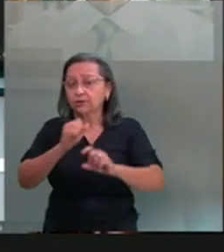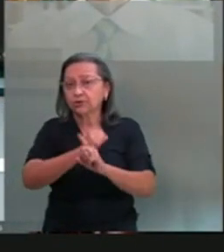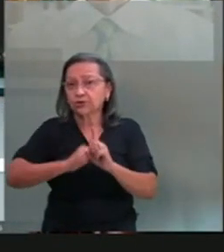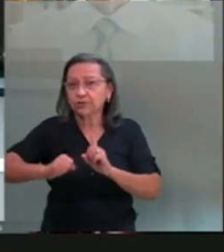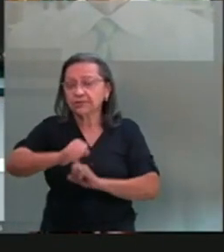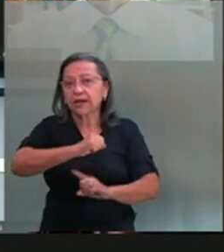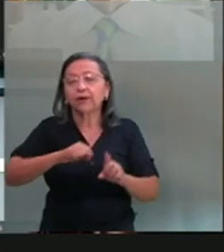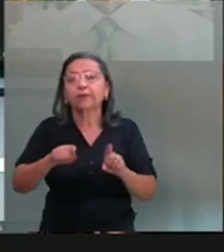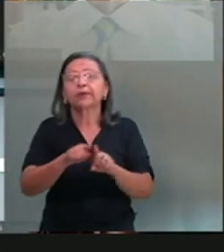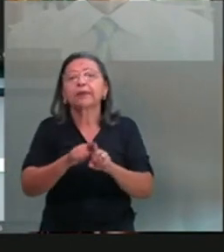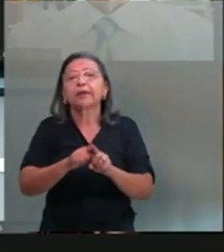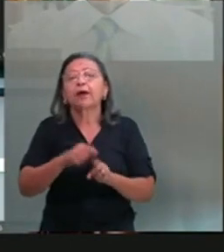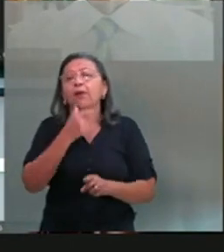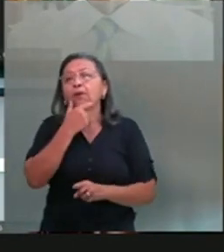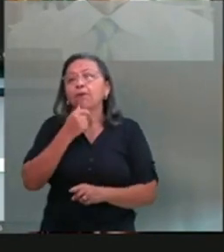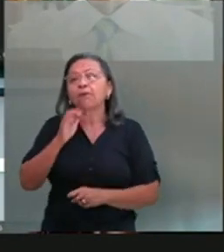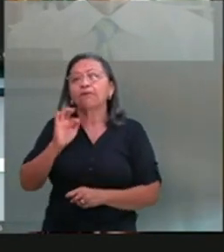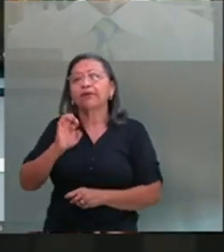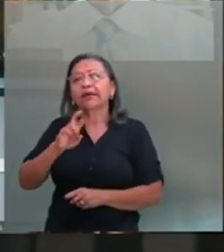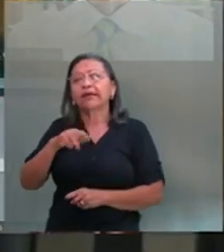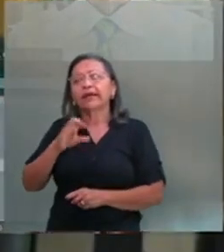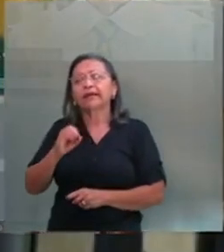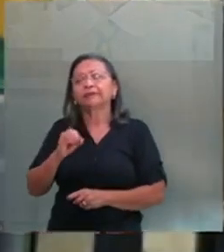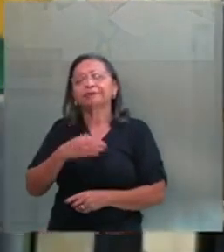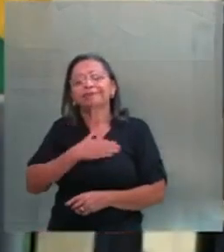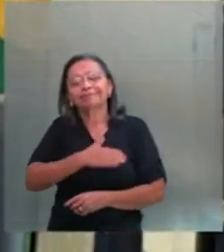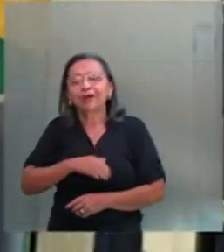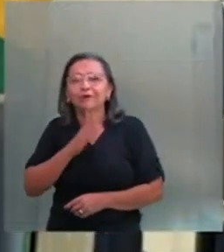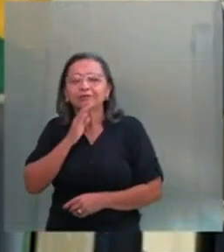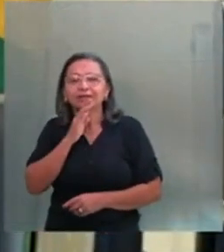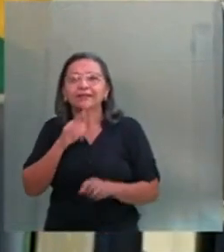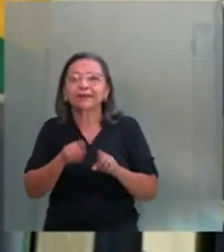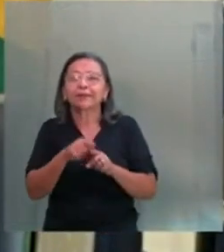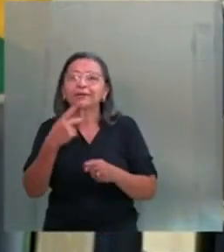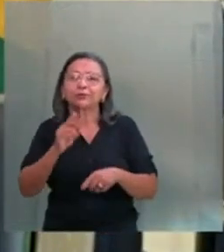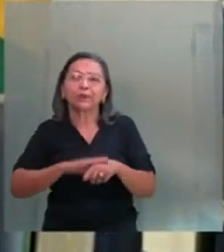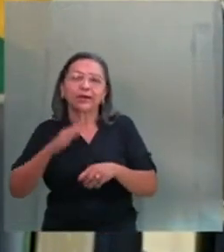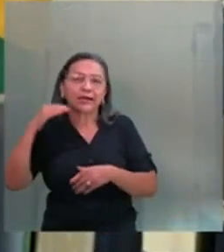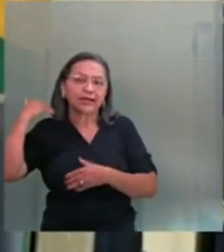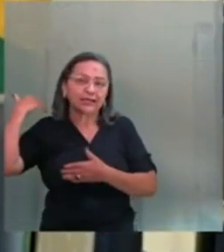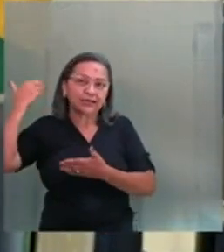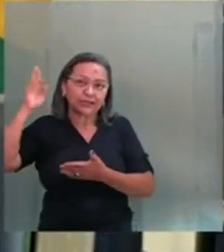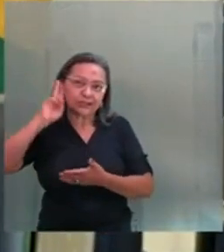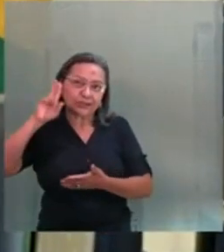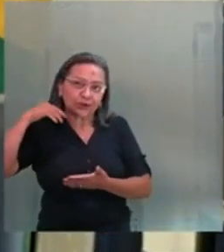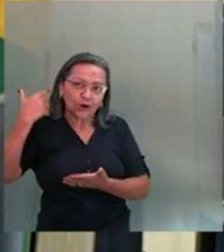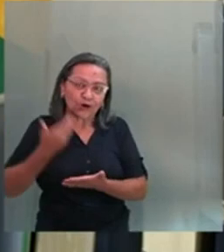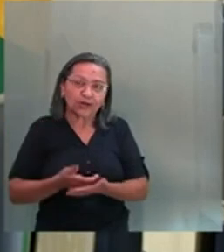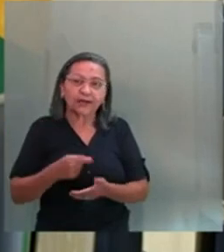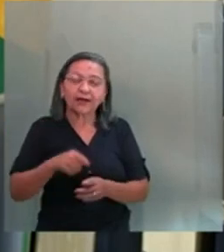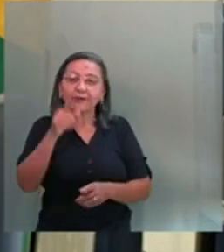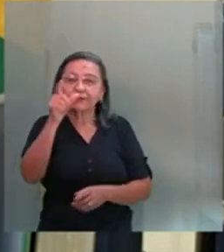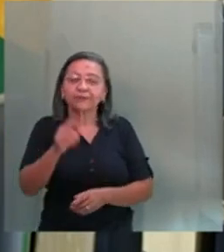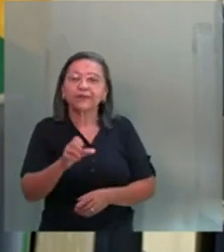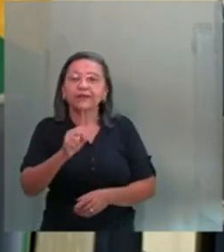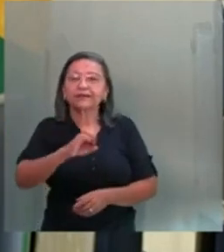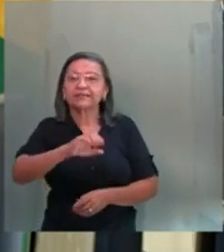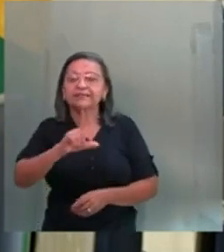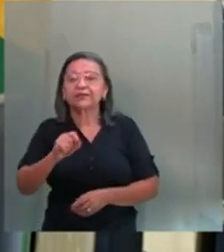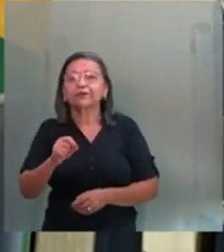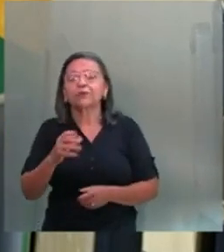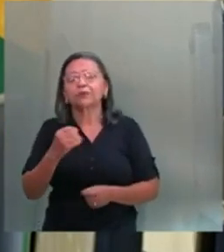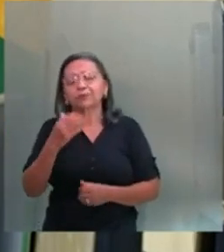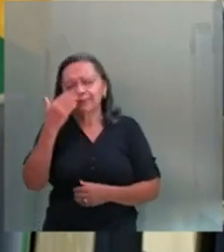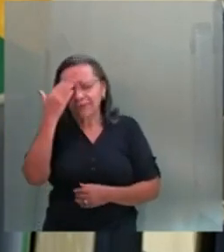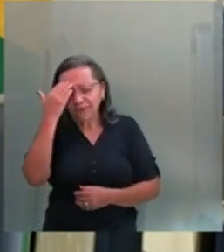Fernando César Mesquita, um prazer conhecê-lo e conhecer também da sua história, ao senhor Silvio Bulli de Menezes, muito